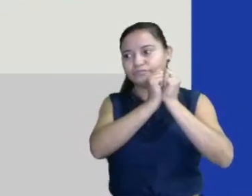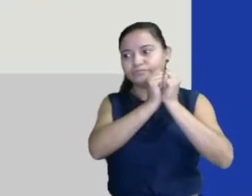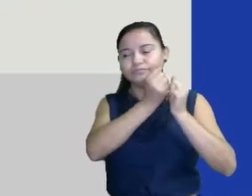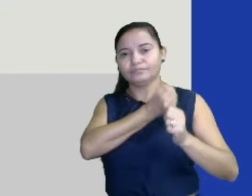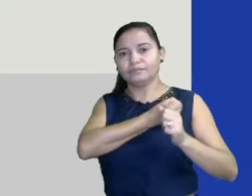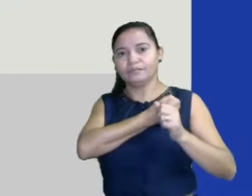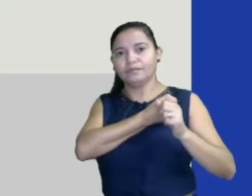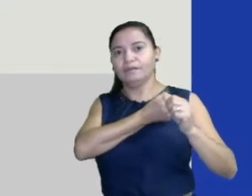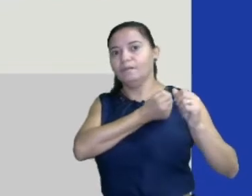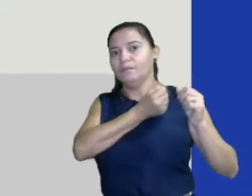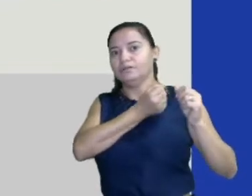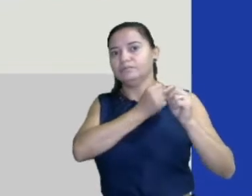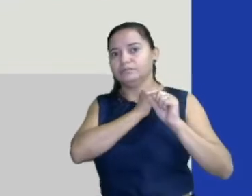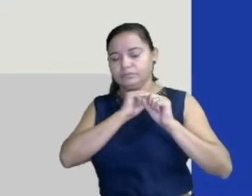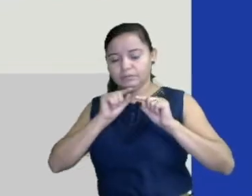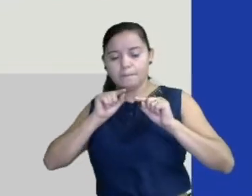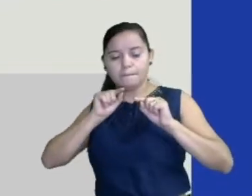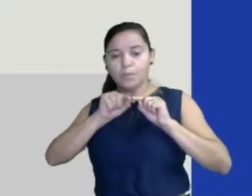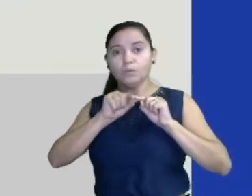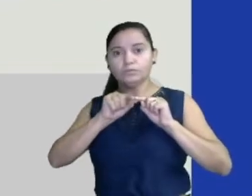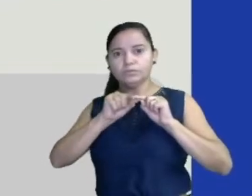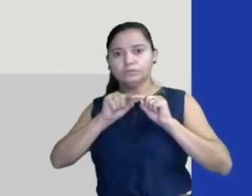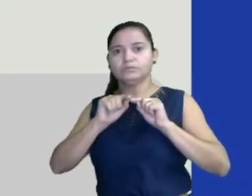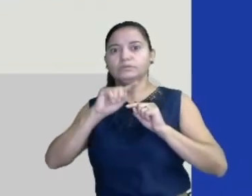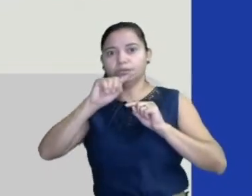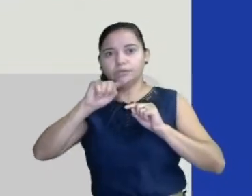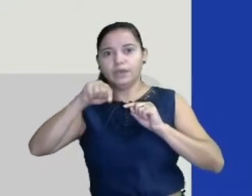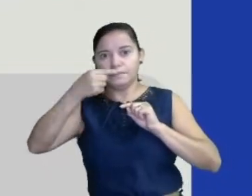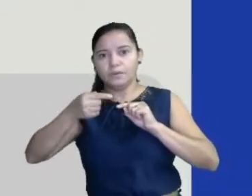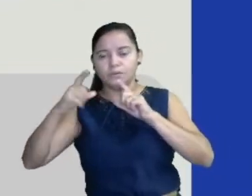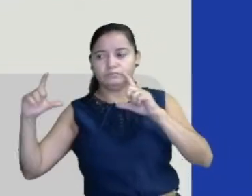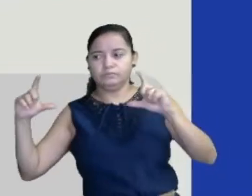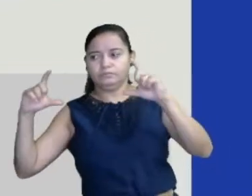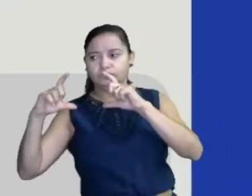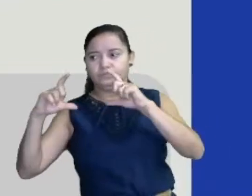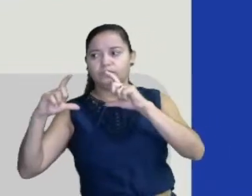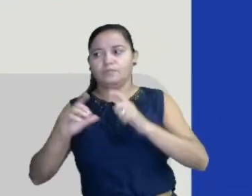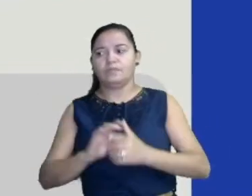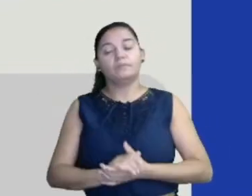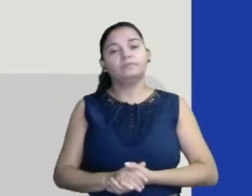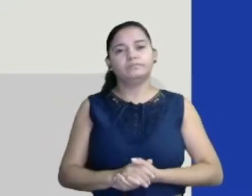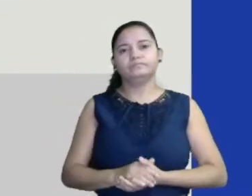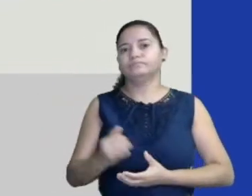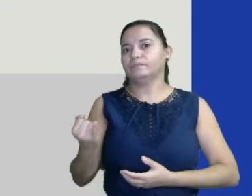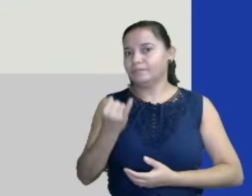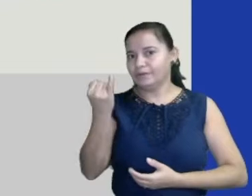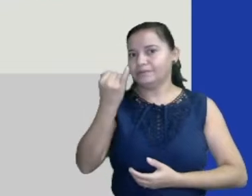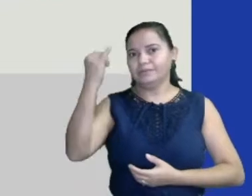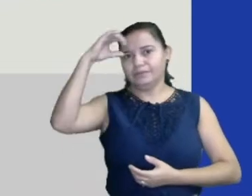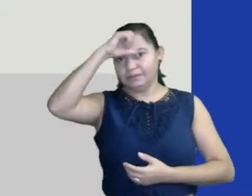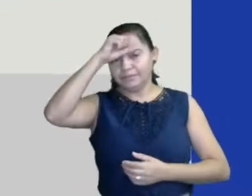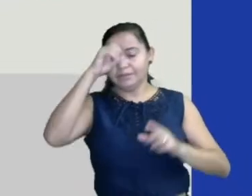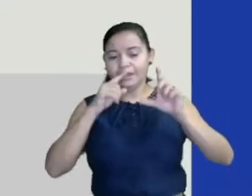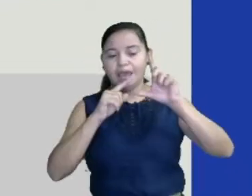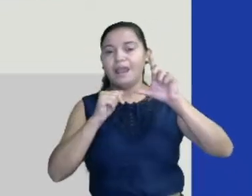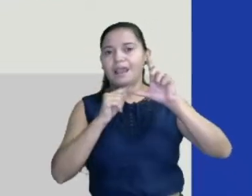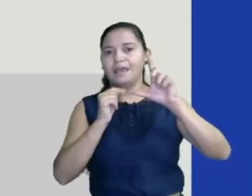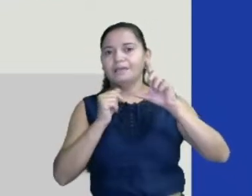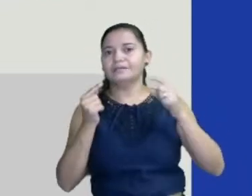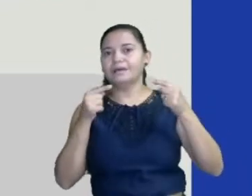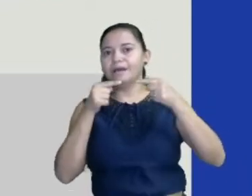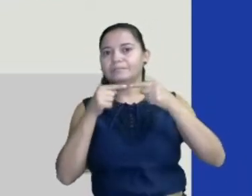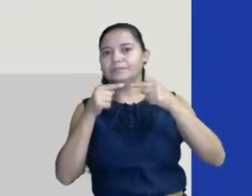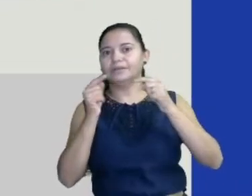x da multiplicação com x né da variável da incógnita que a gente tá aí